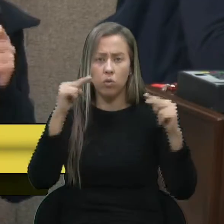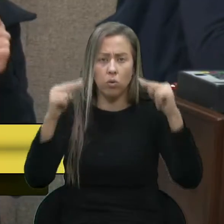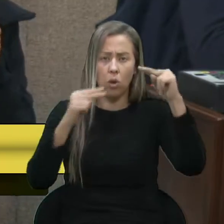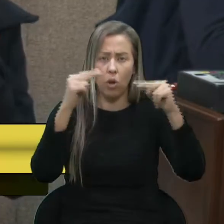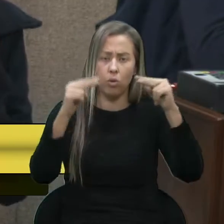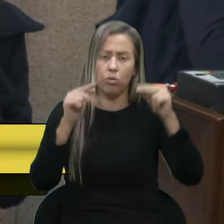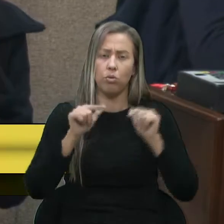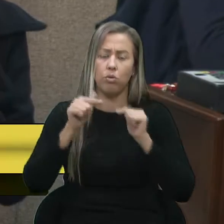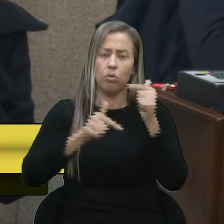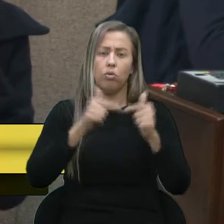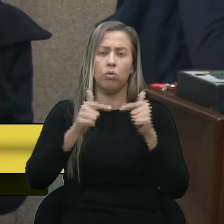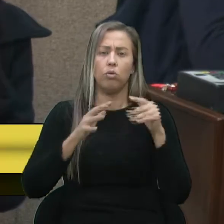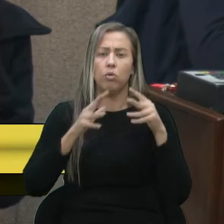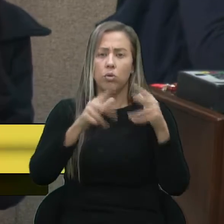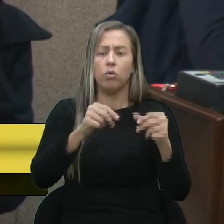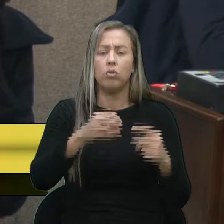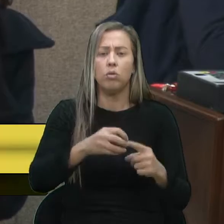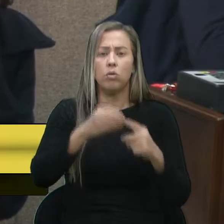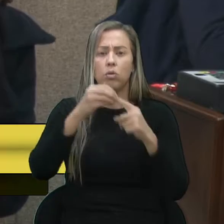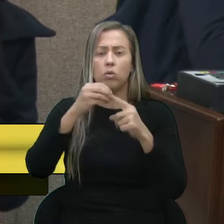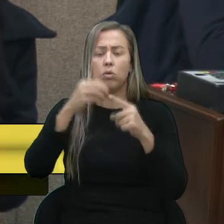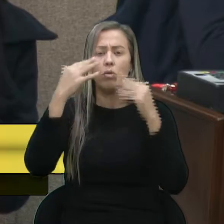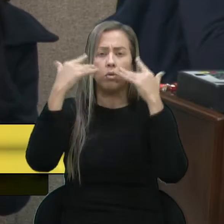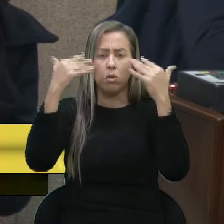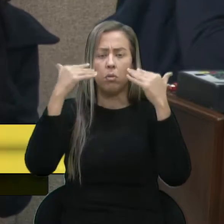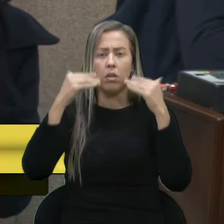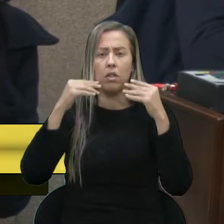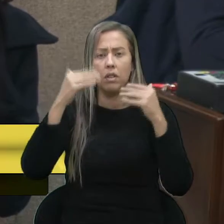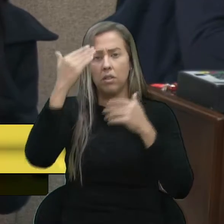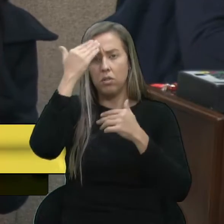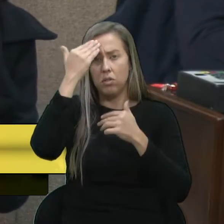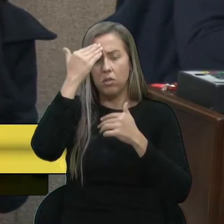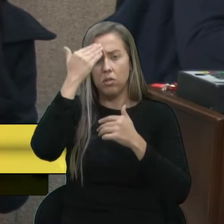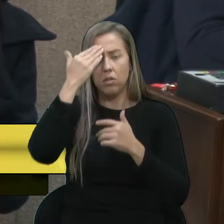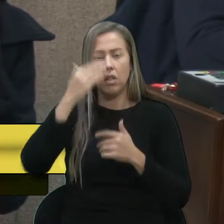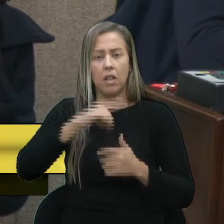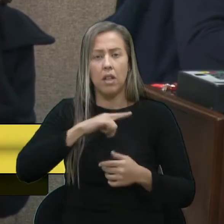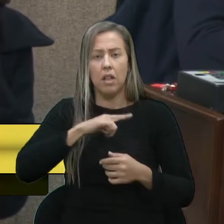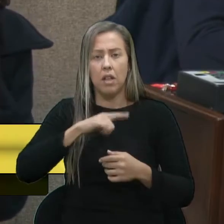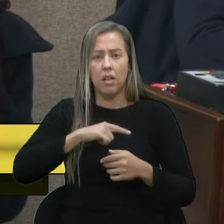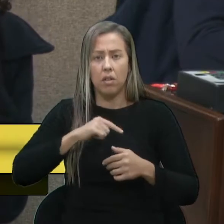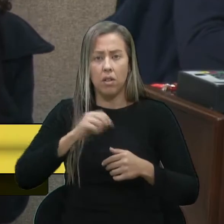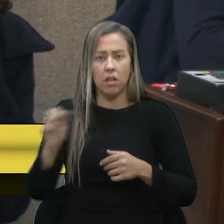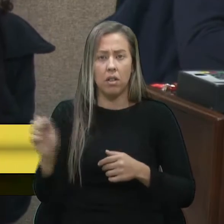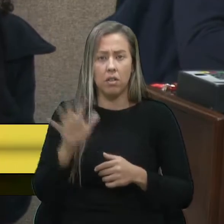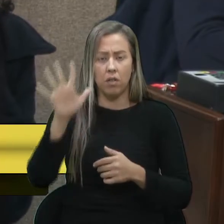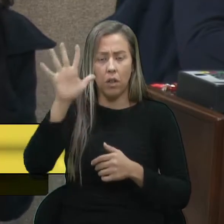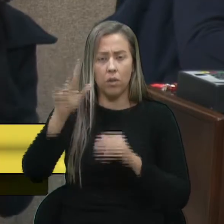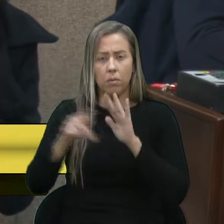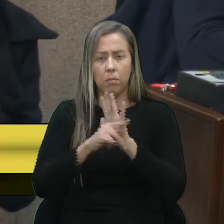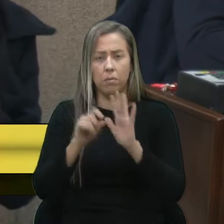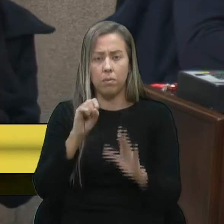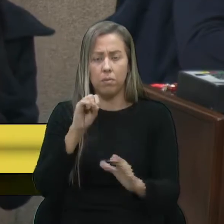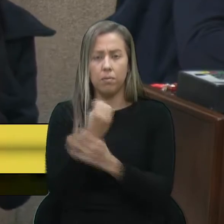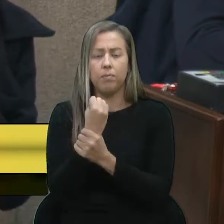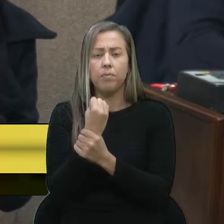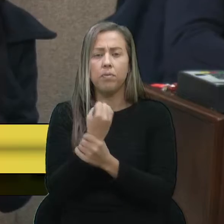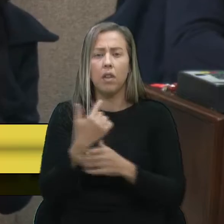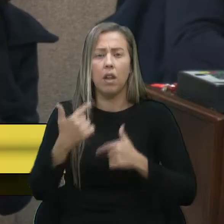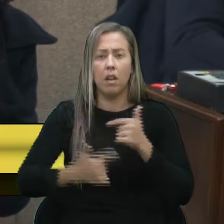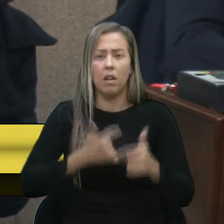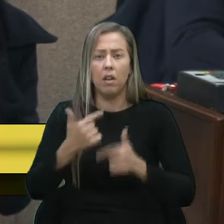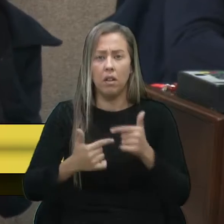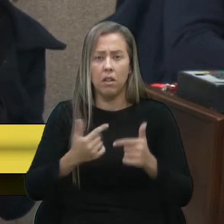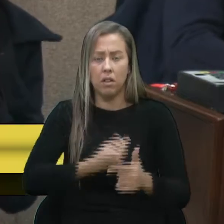dos trabalhadores o brilho e a esperança de quem sabe que está tendo o seu valor garantido, que está tendo o seu